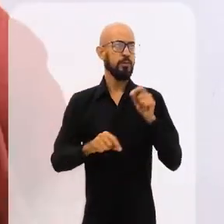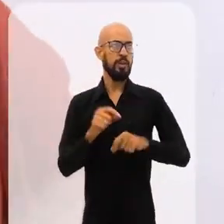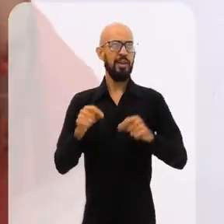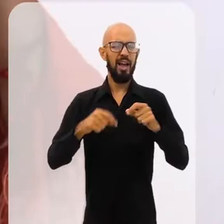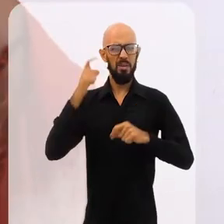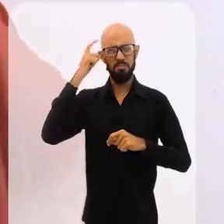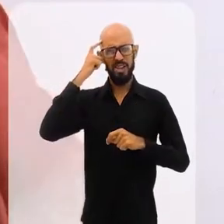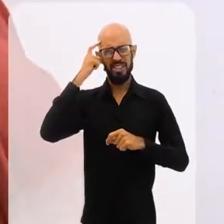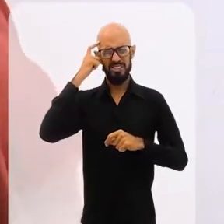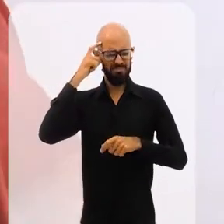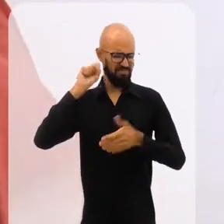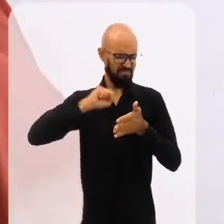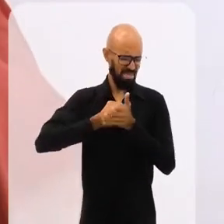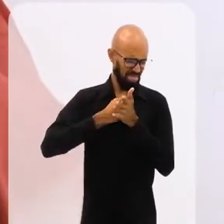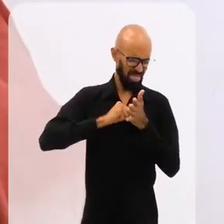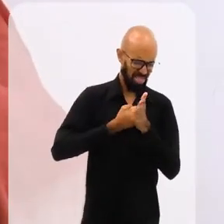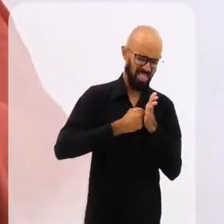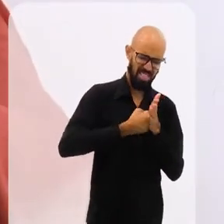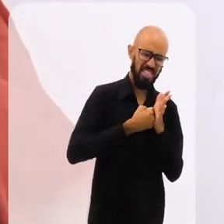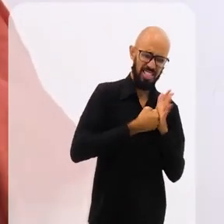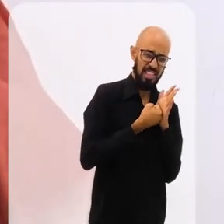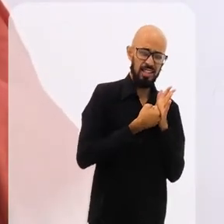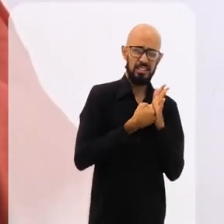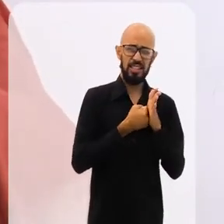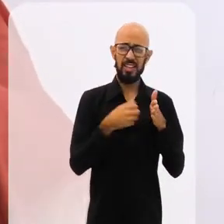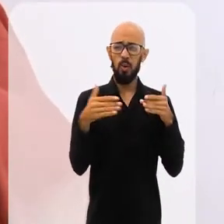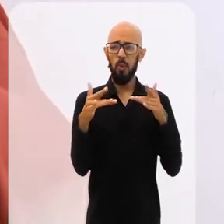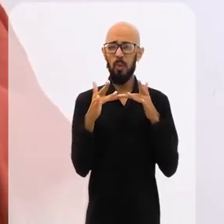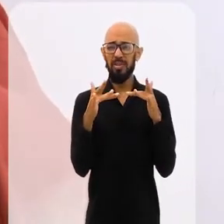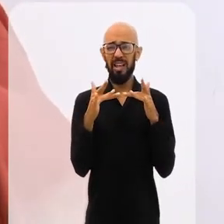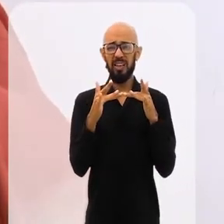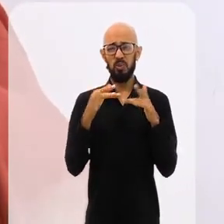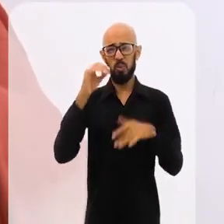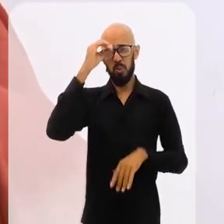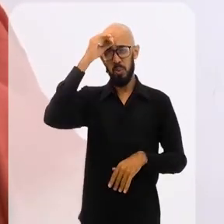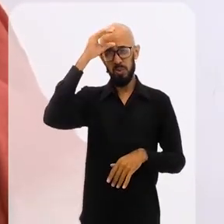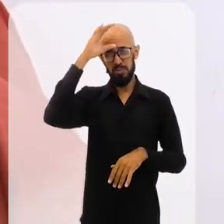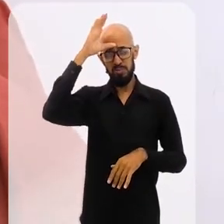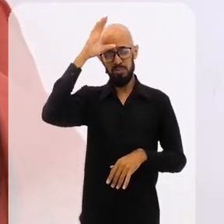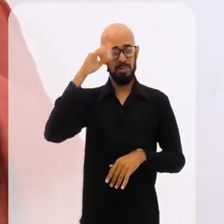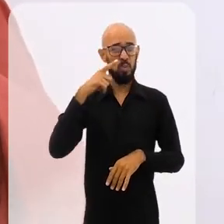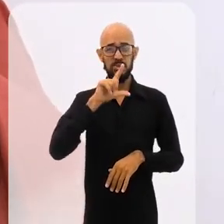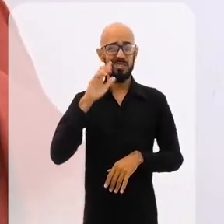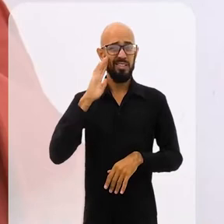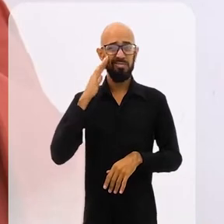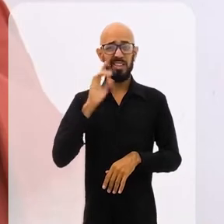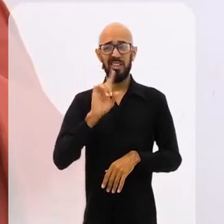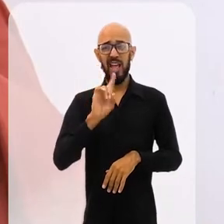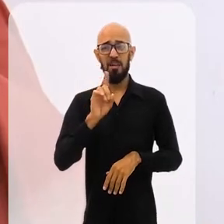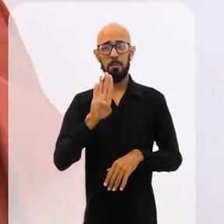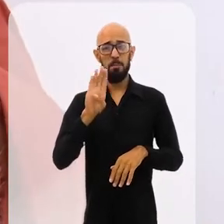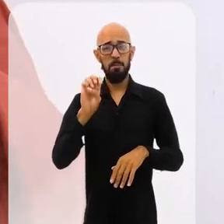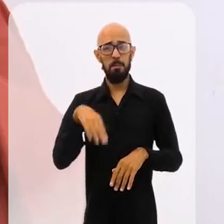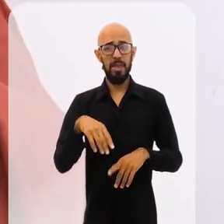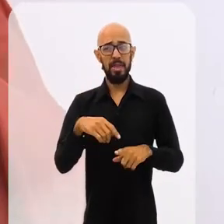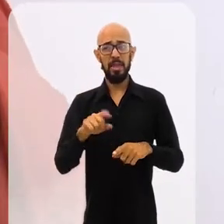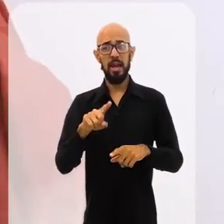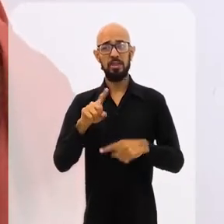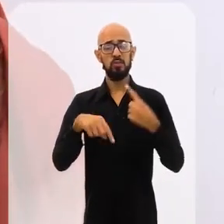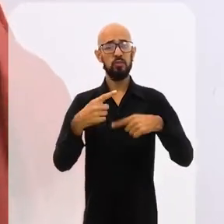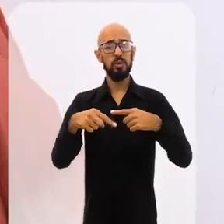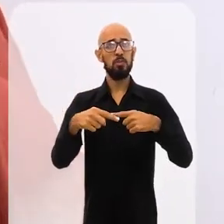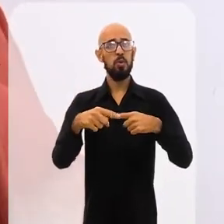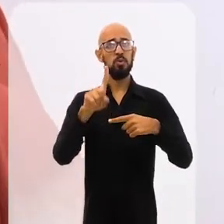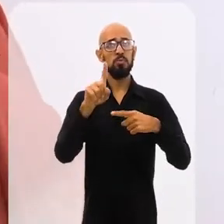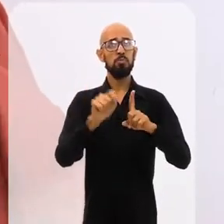mente fica meio embotada, você entra em contato com um conhecimento, não entendi muito bem. Aí um mês, dois, três, um ano depois,